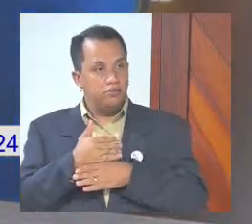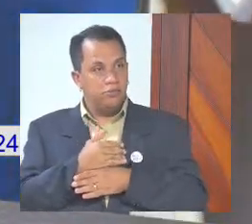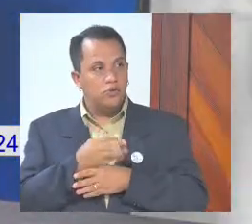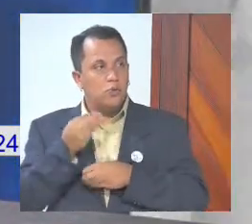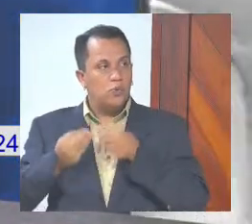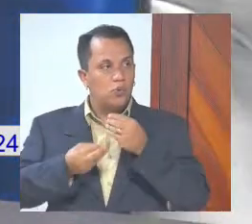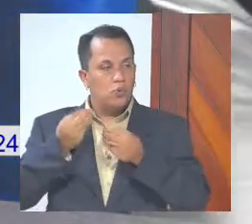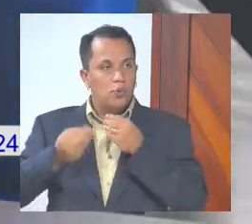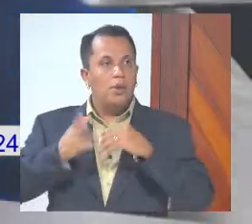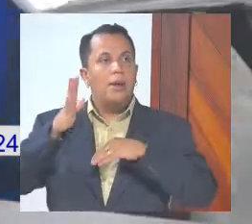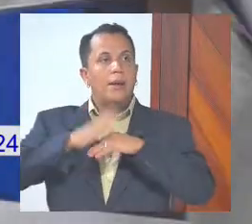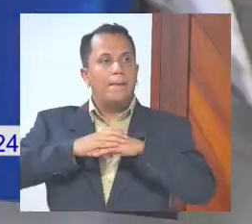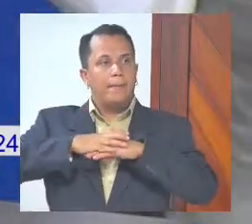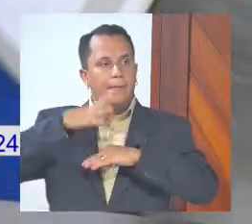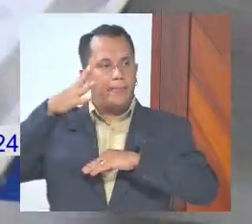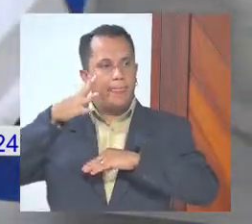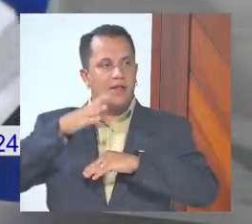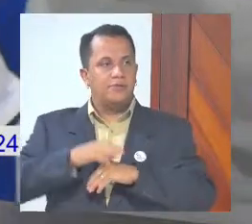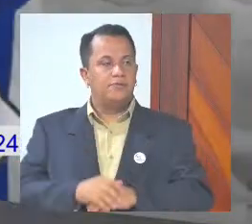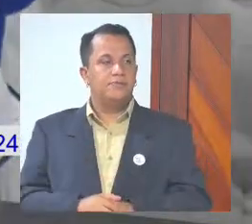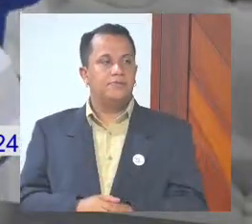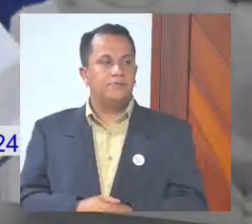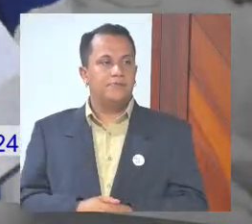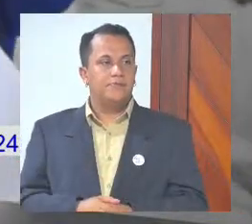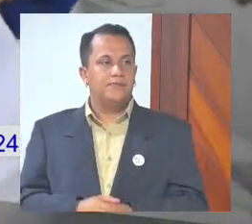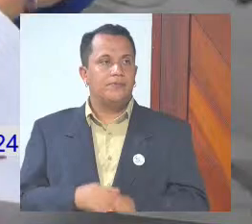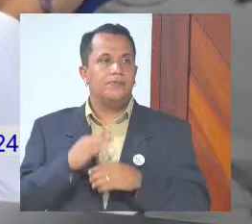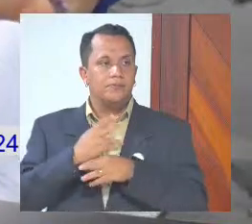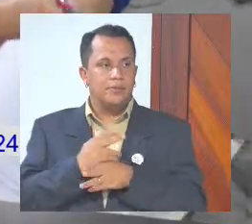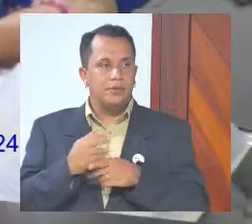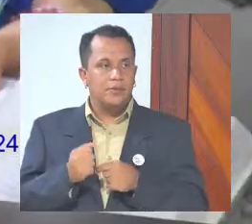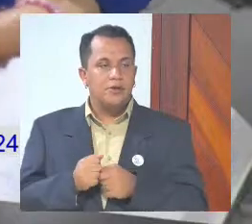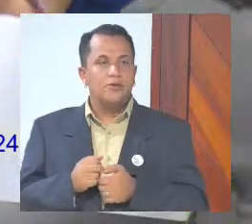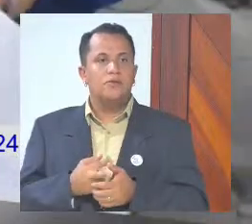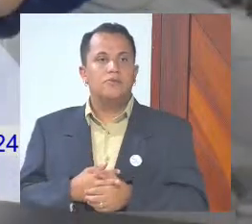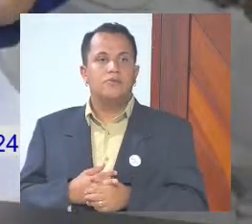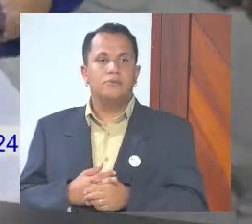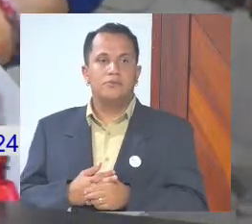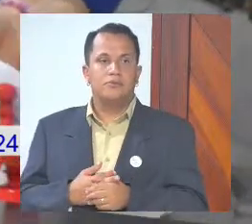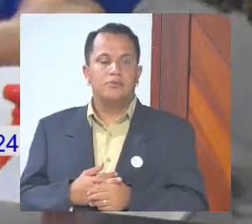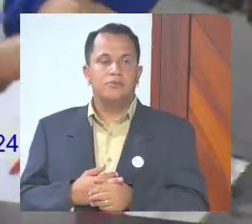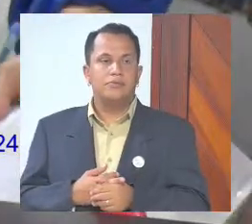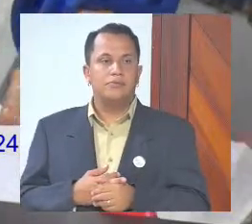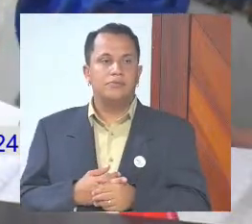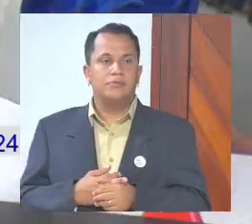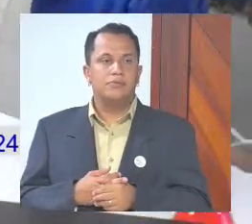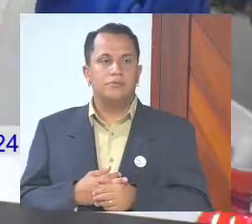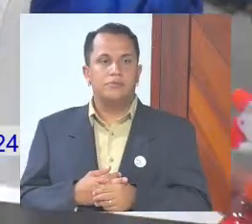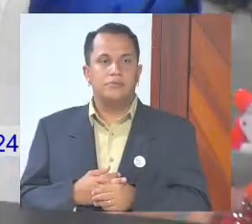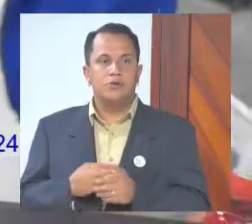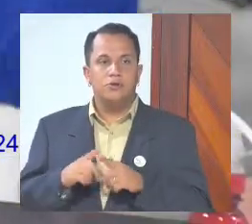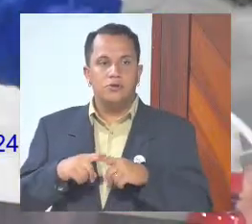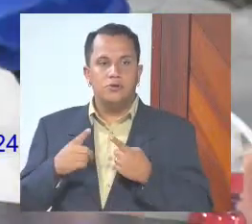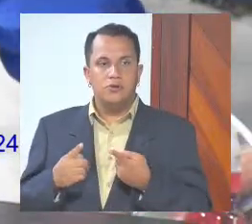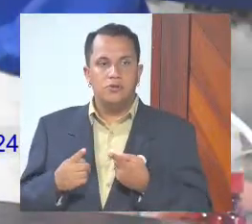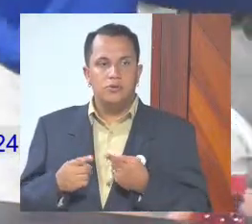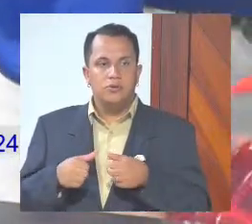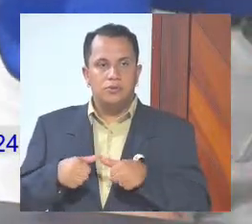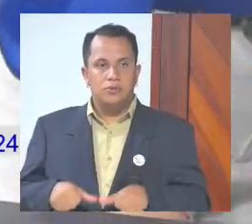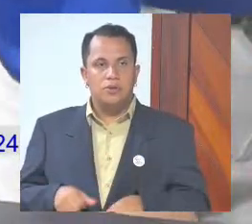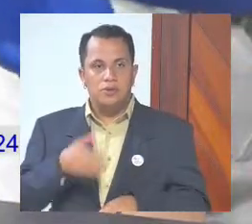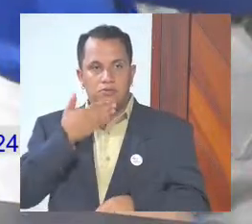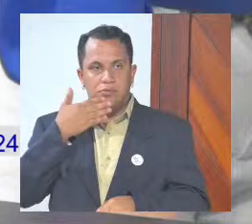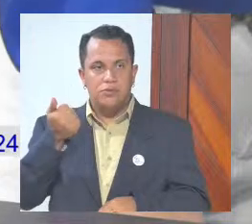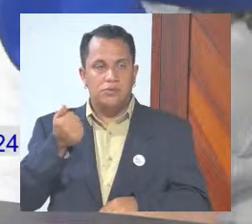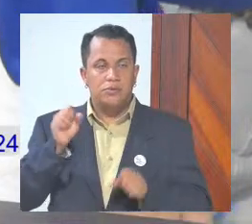com o aumento da produção decorrente das ações mencionadas. A próxima etapa consiste nas